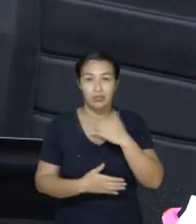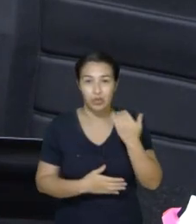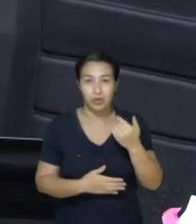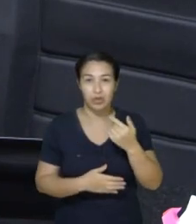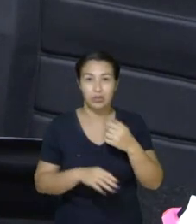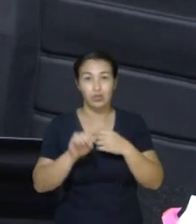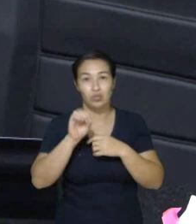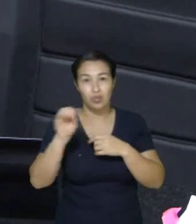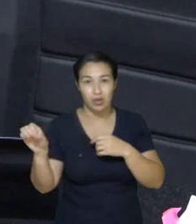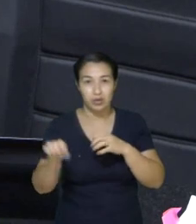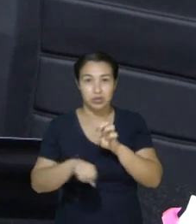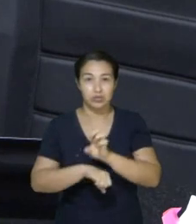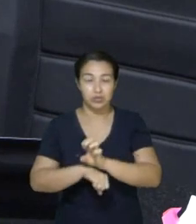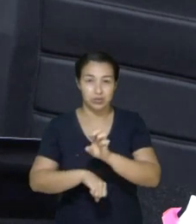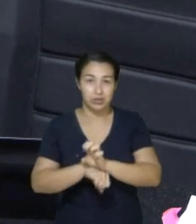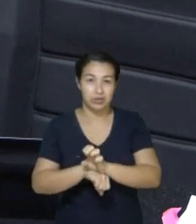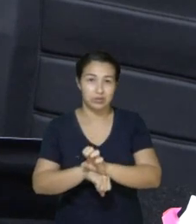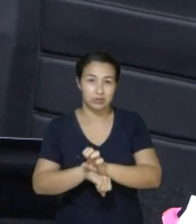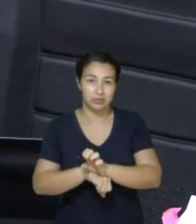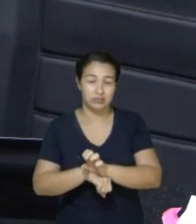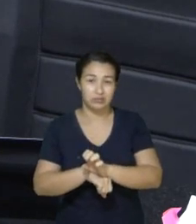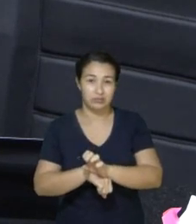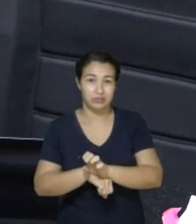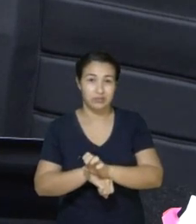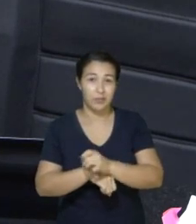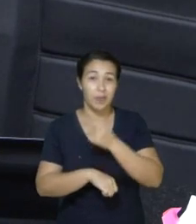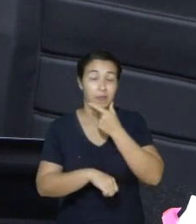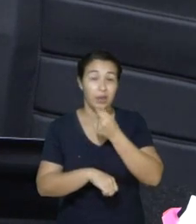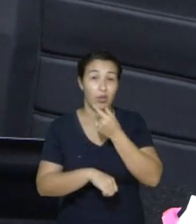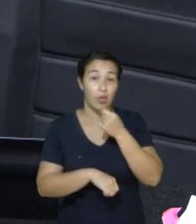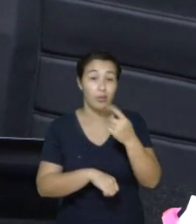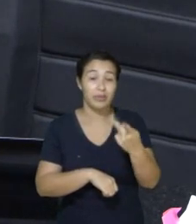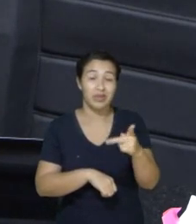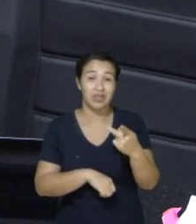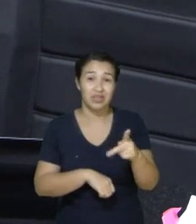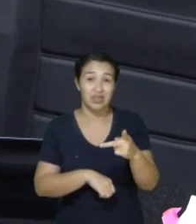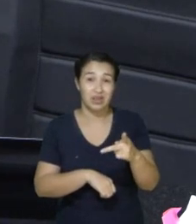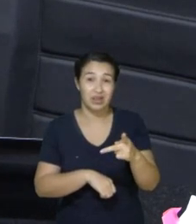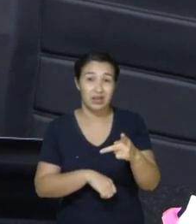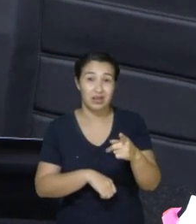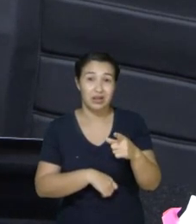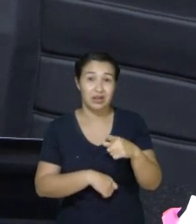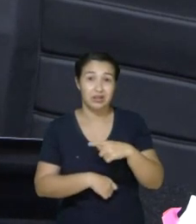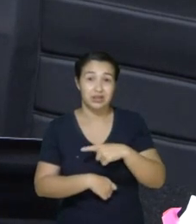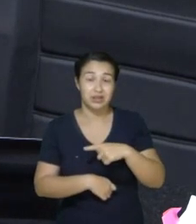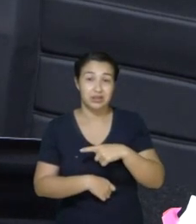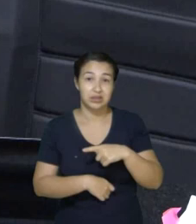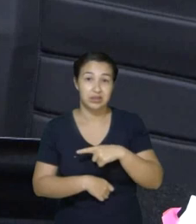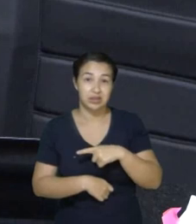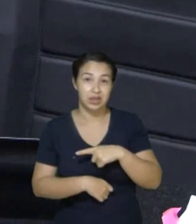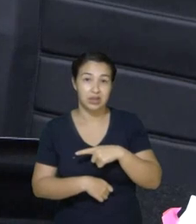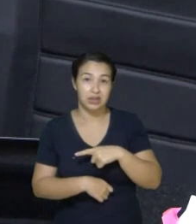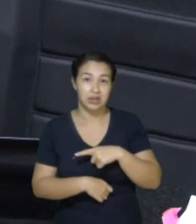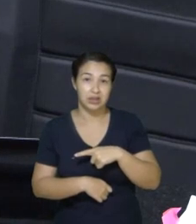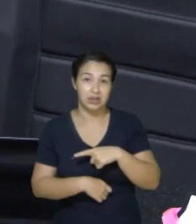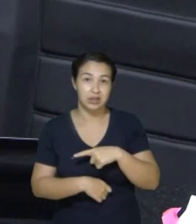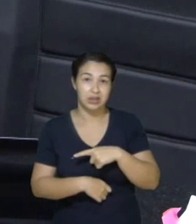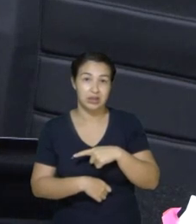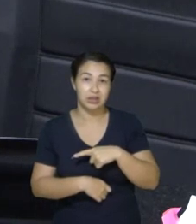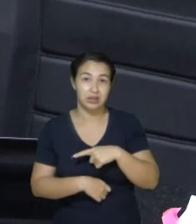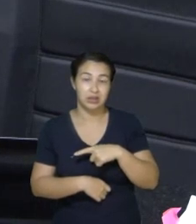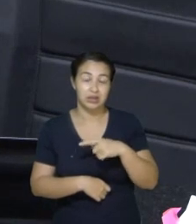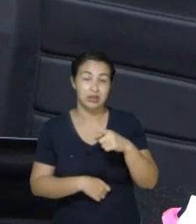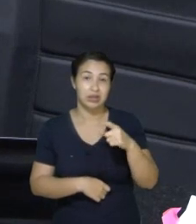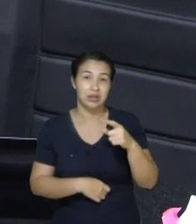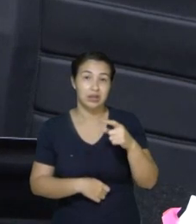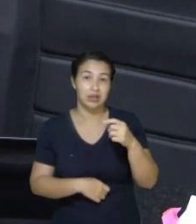estado. O companheiro dela não tinha 7, não tinha 14, não tinha 20 passagens. Ele